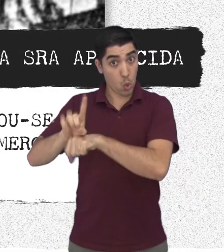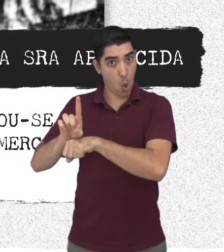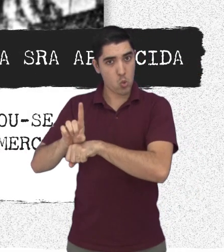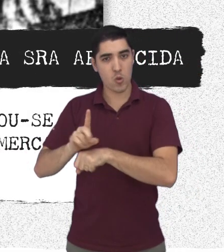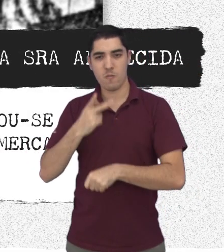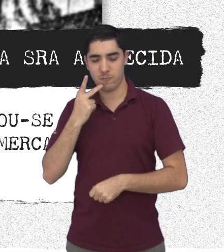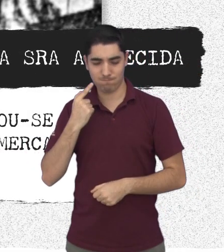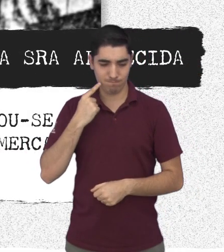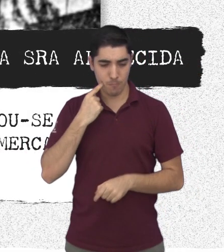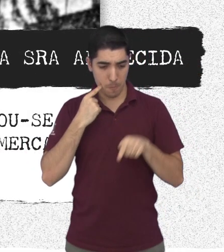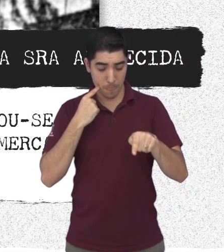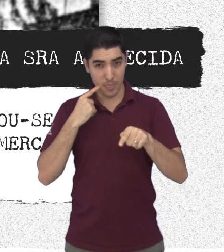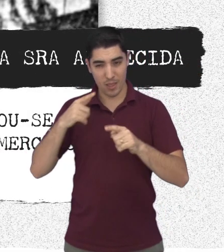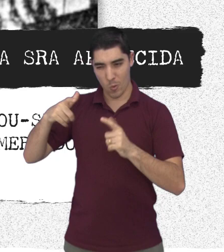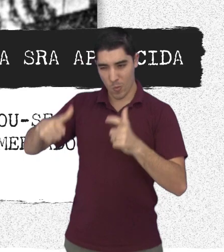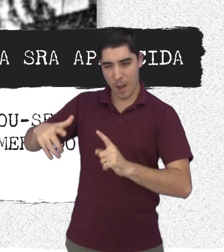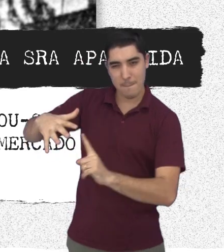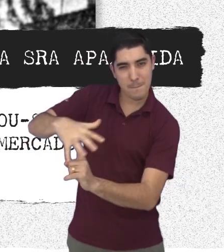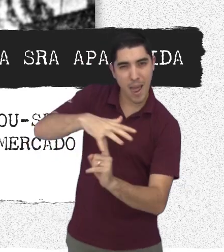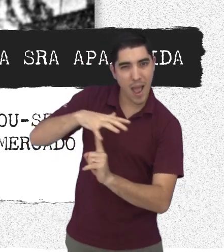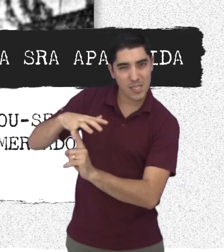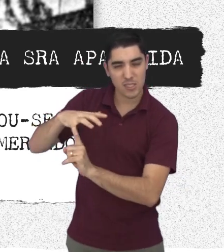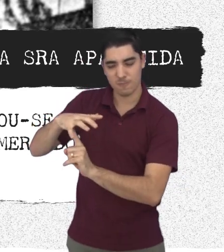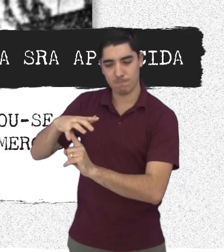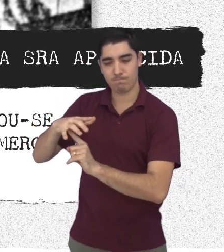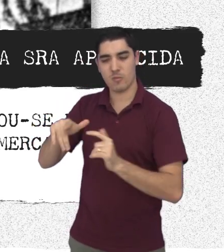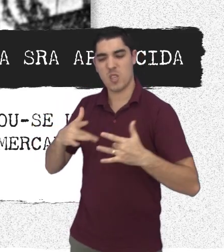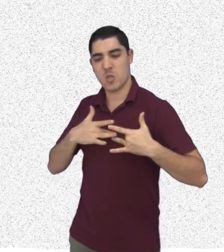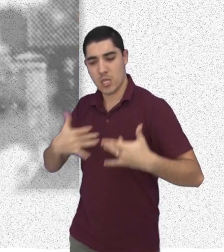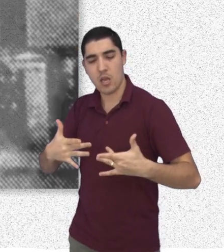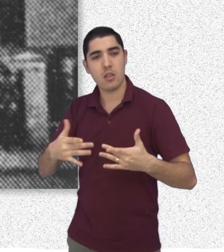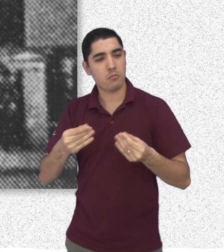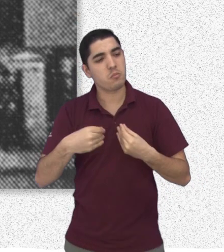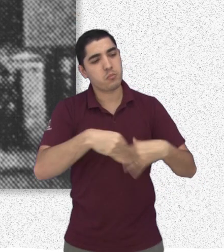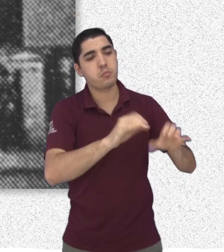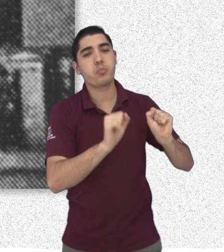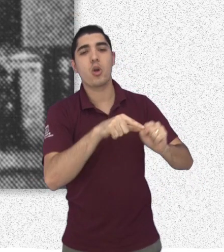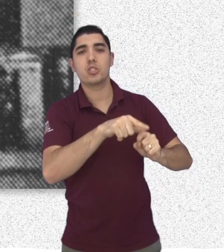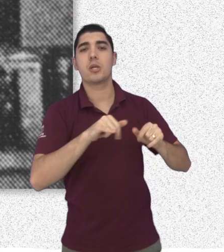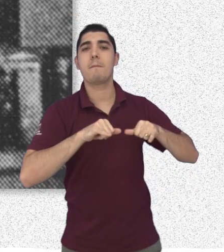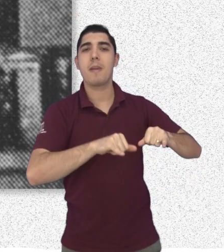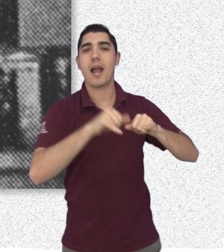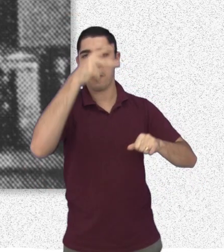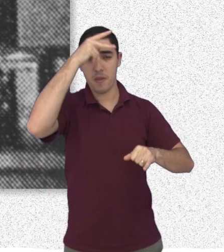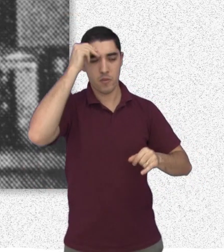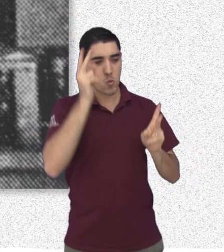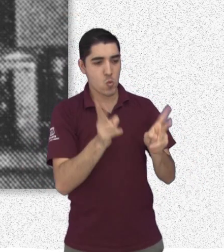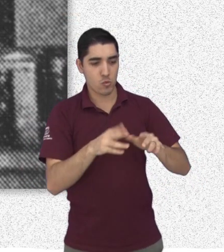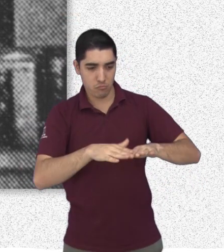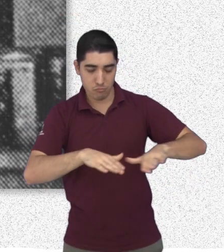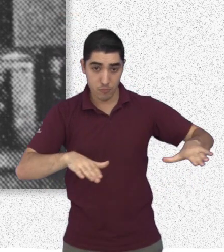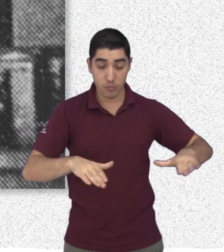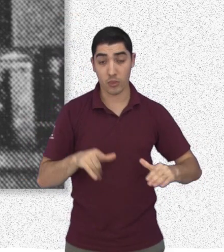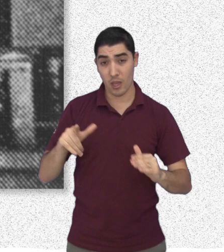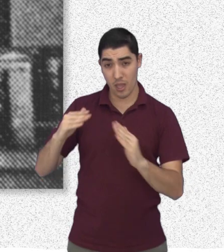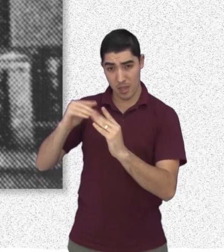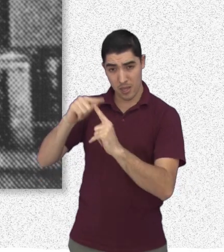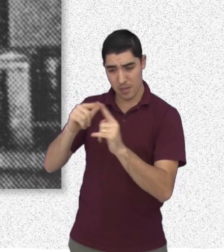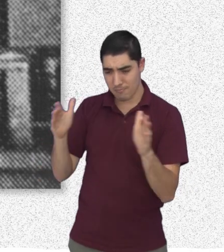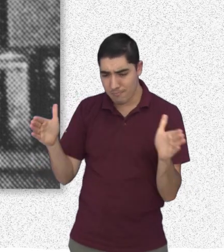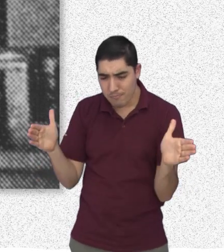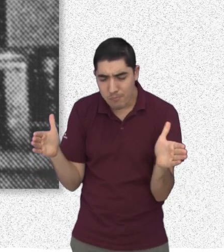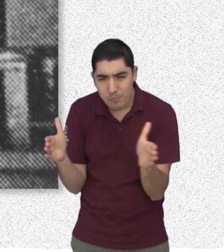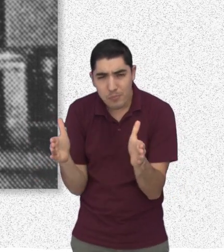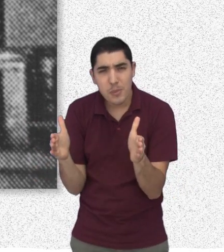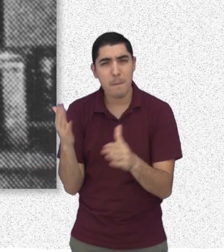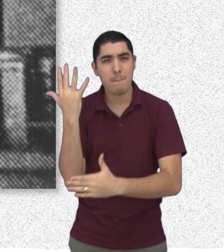praça para ser a continuidade do mercado. A capela começa com uma capela pequenina de madeira